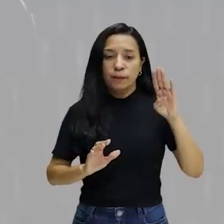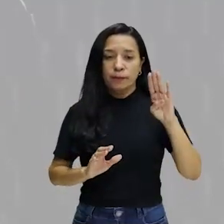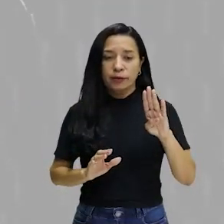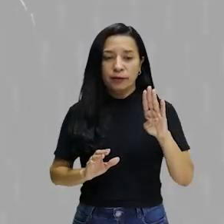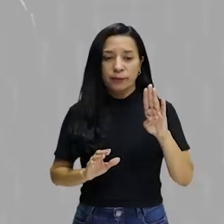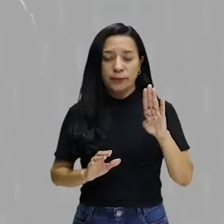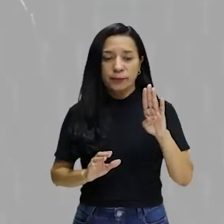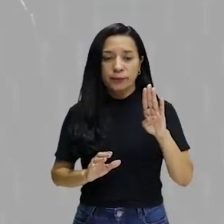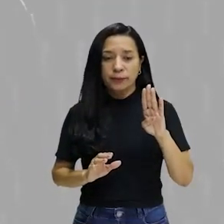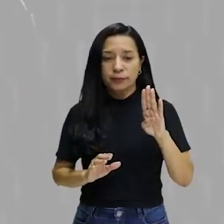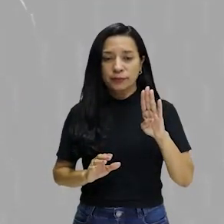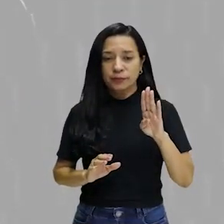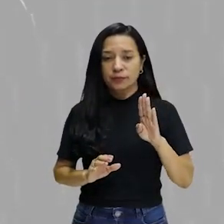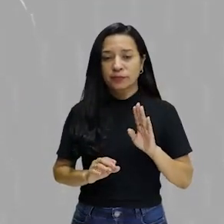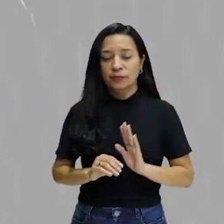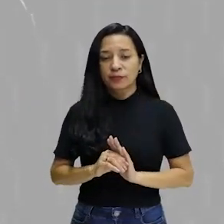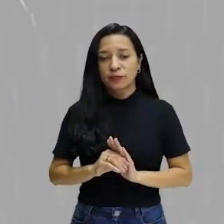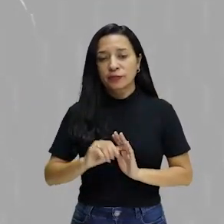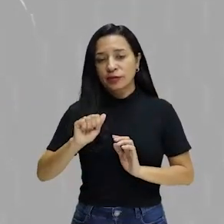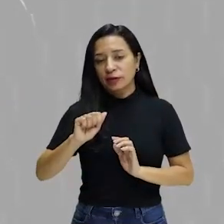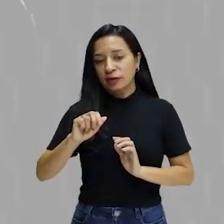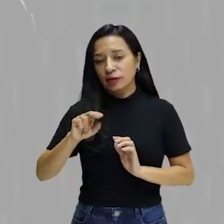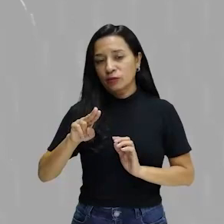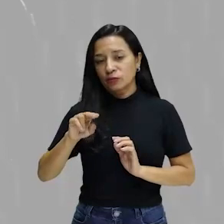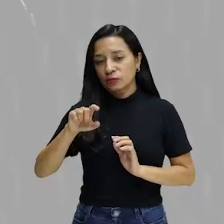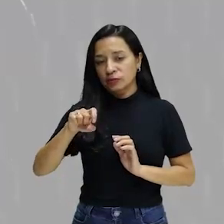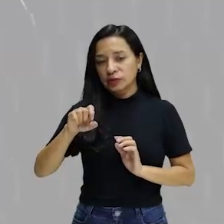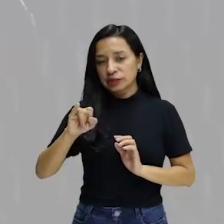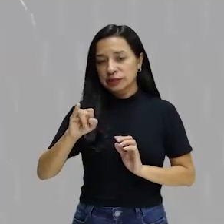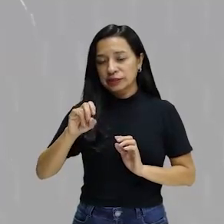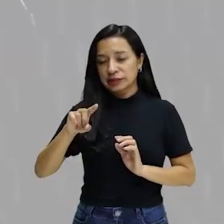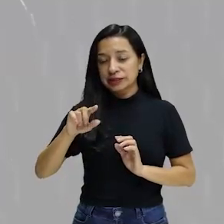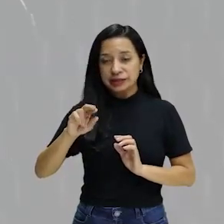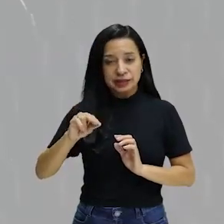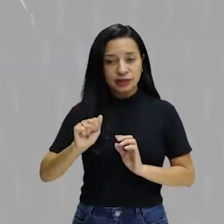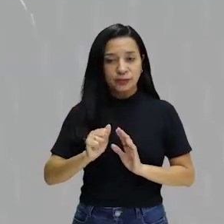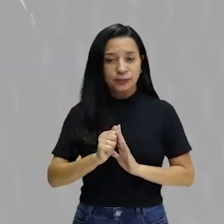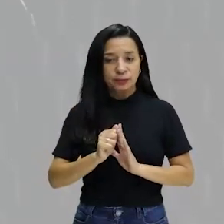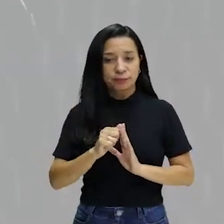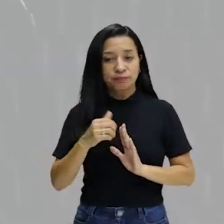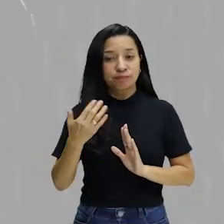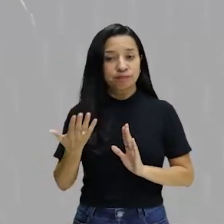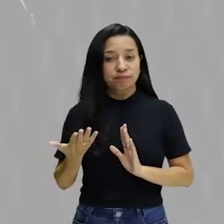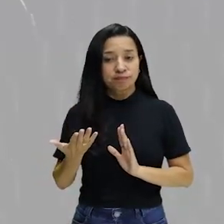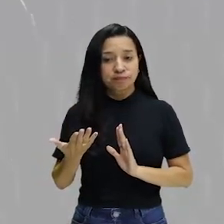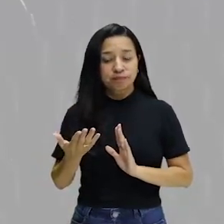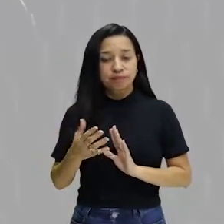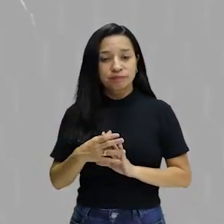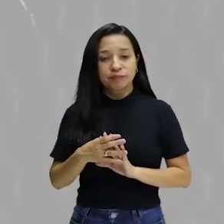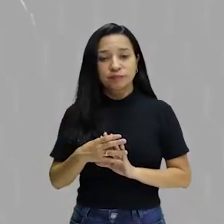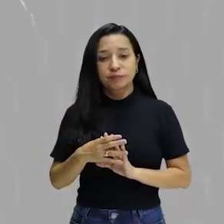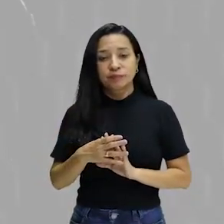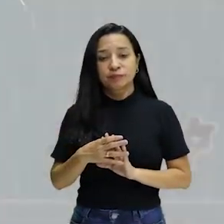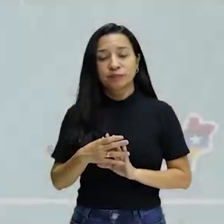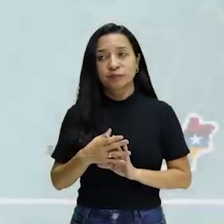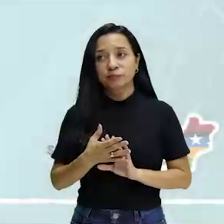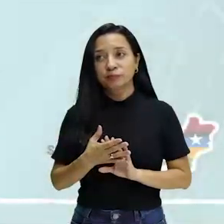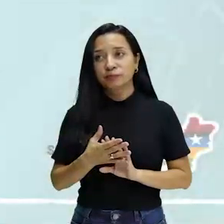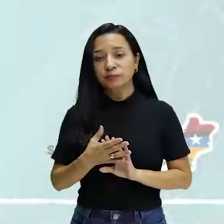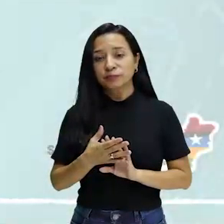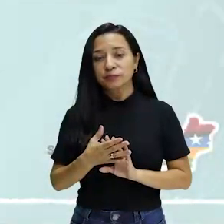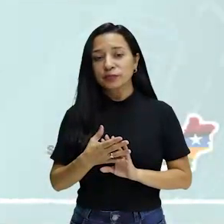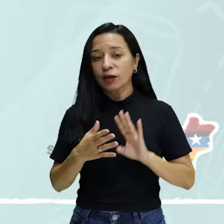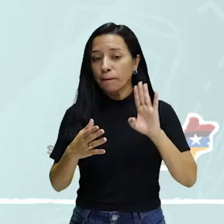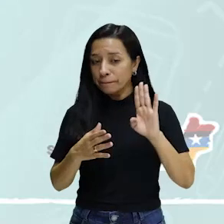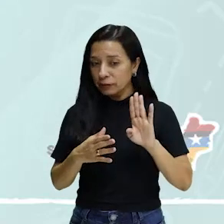B. Auxina para promover o enraizamento das estacas. Pessoal, letra